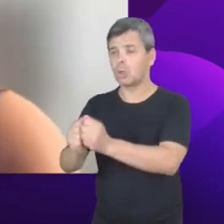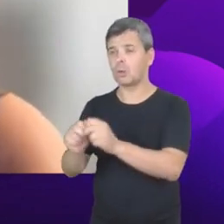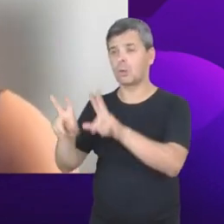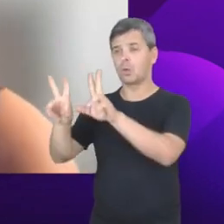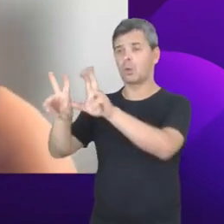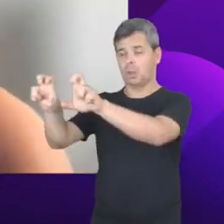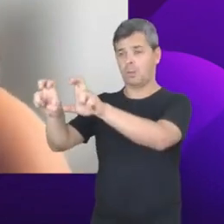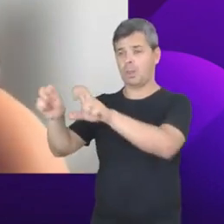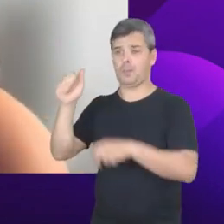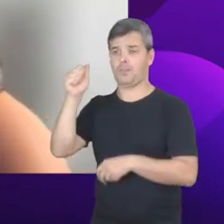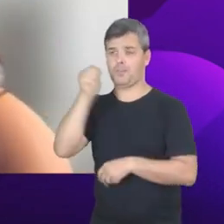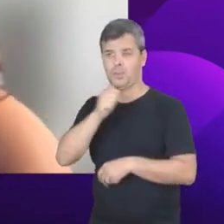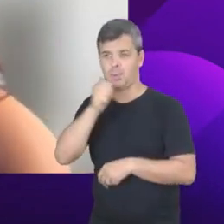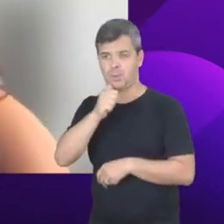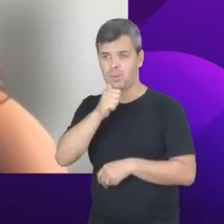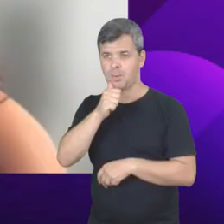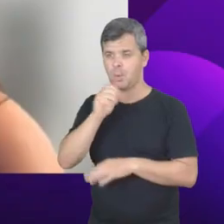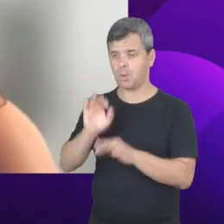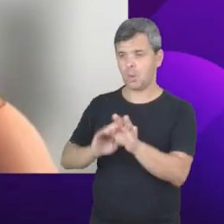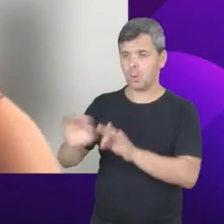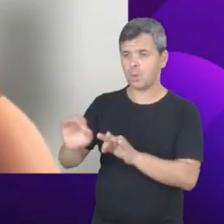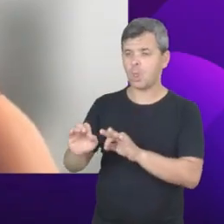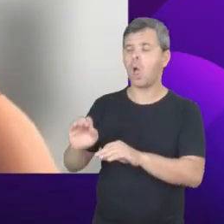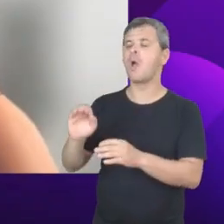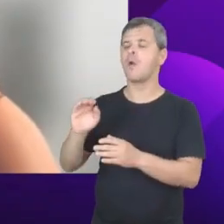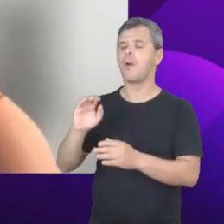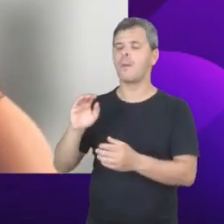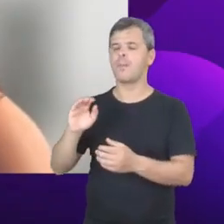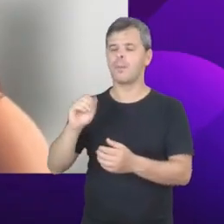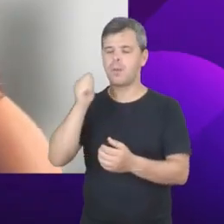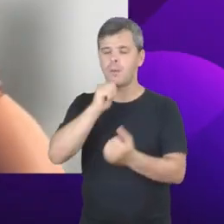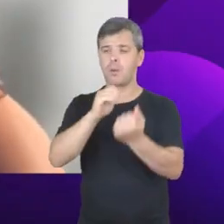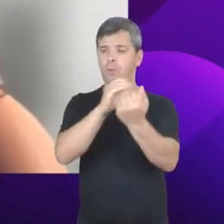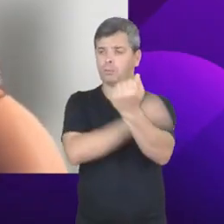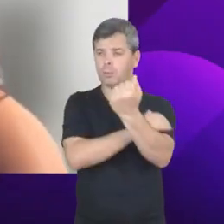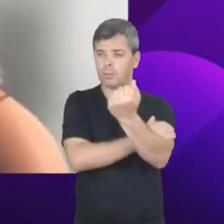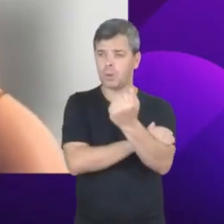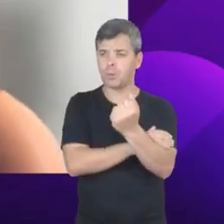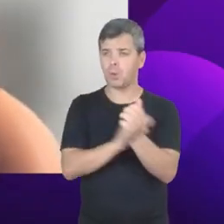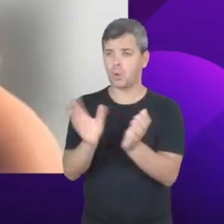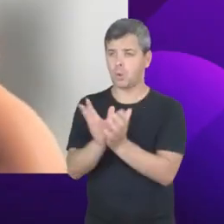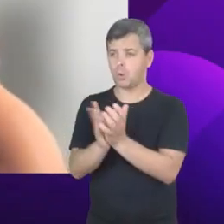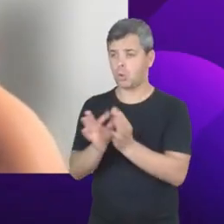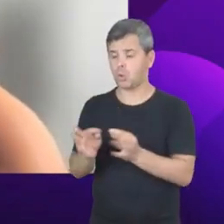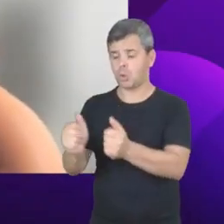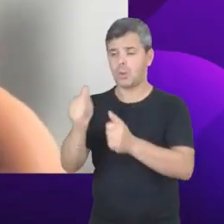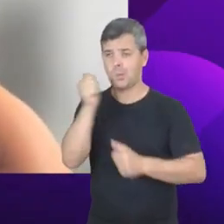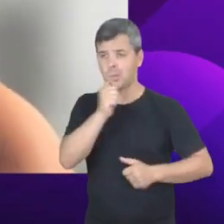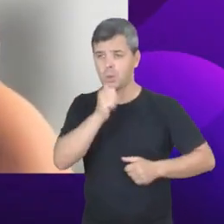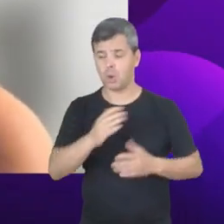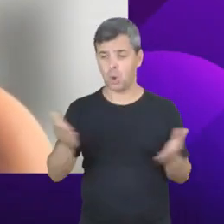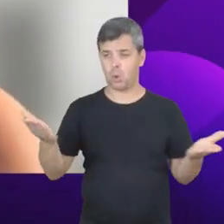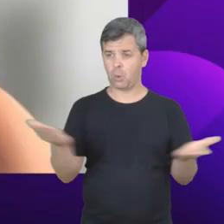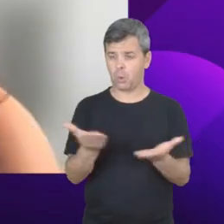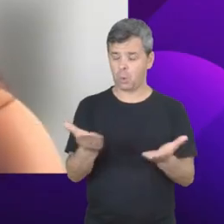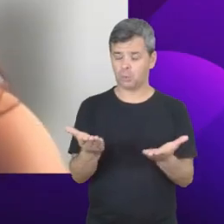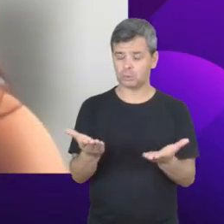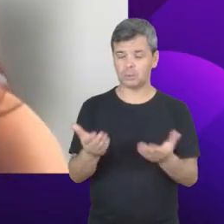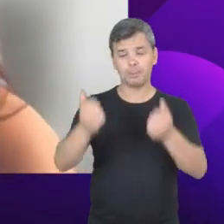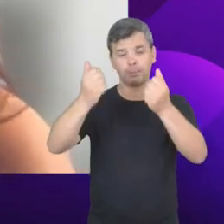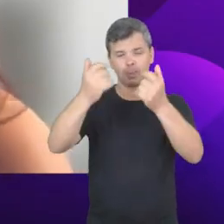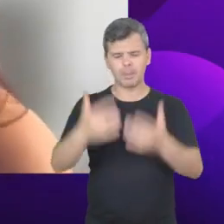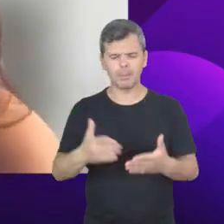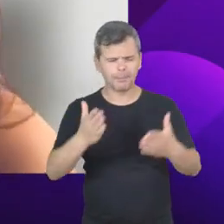das mulheres, das organizações feministas, representando o coletivo Para Todas. E hoje estou aqui